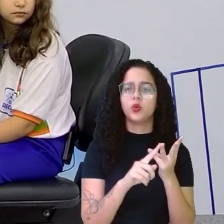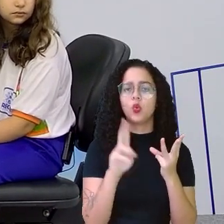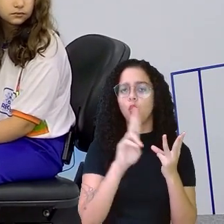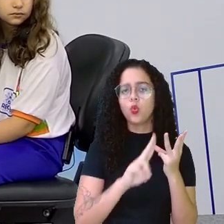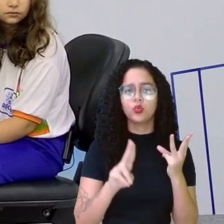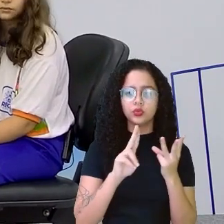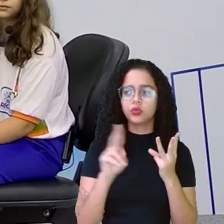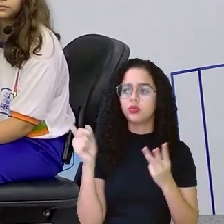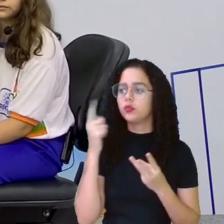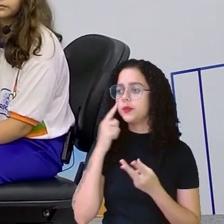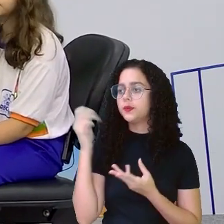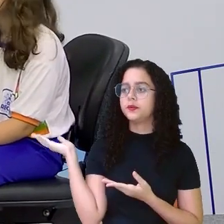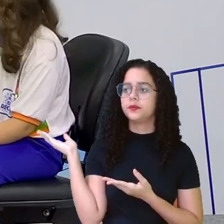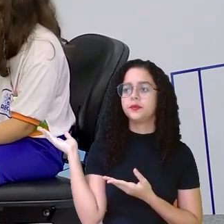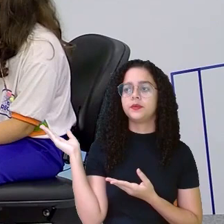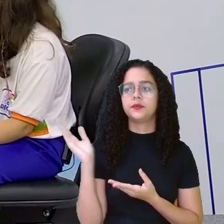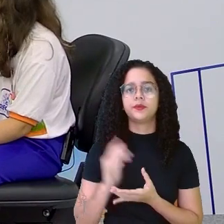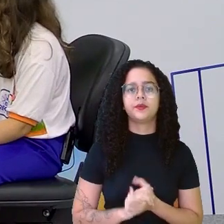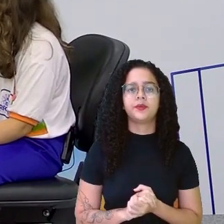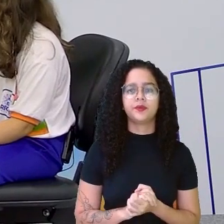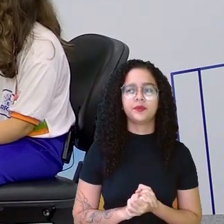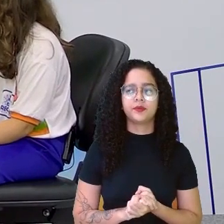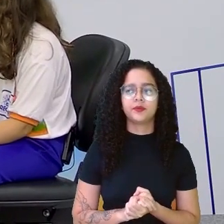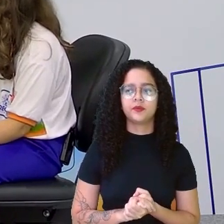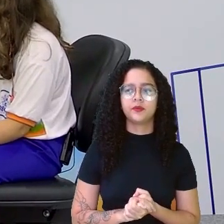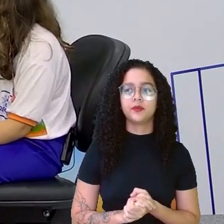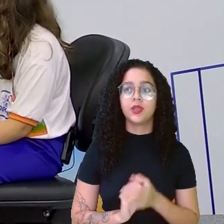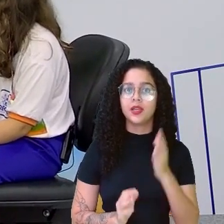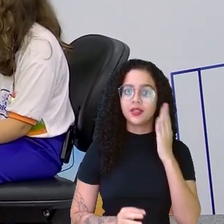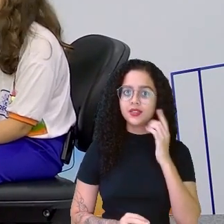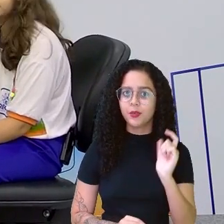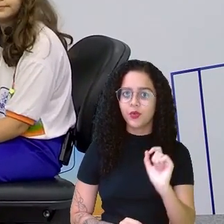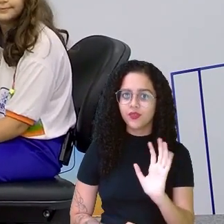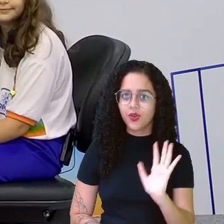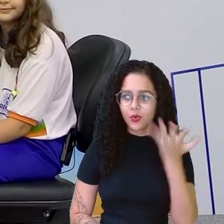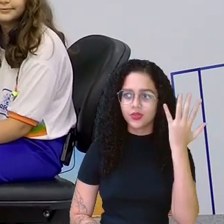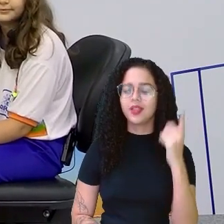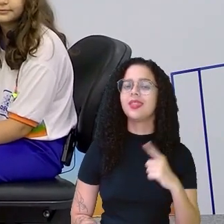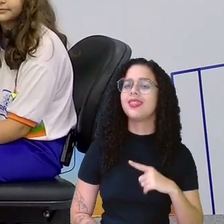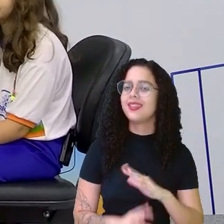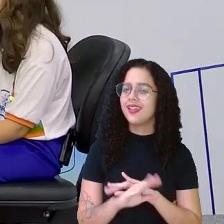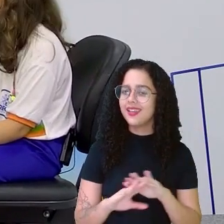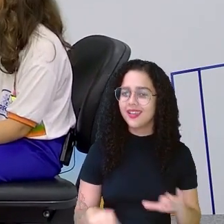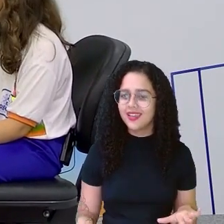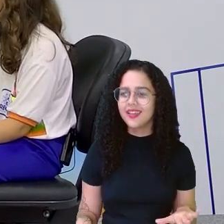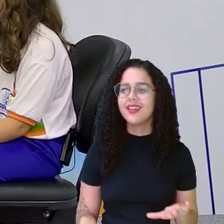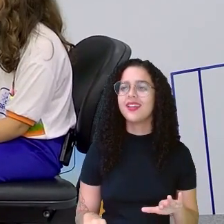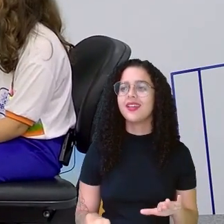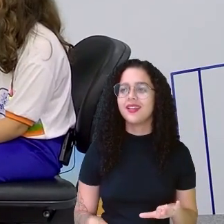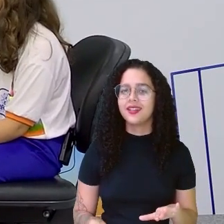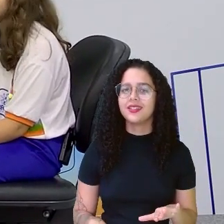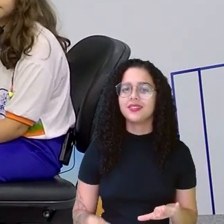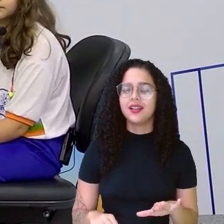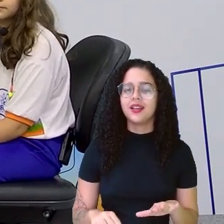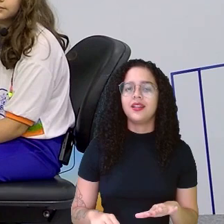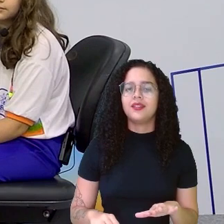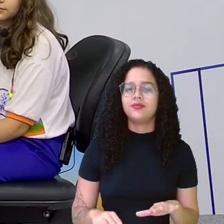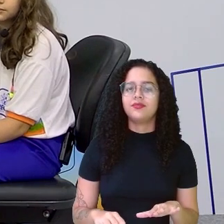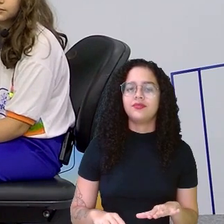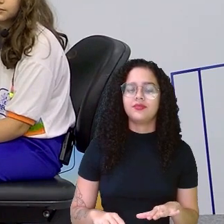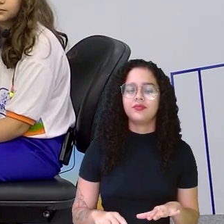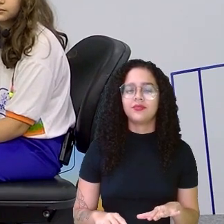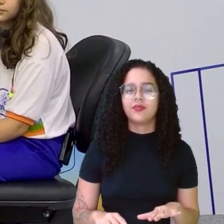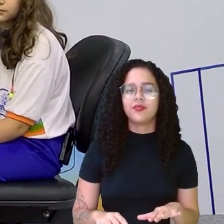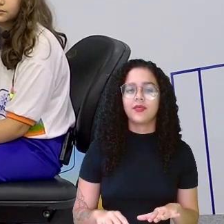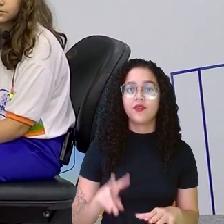até utilizando os palitinhos. Sabe o que vai acontecer? Tem criança que é tão digital que vai printar